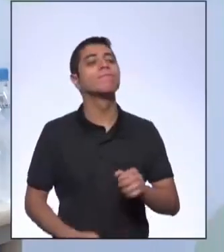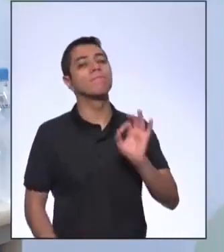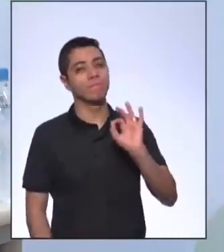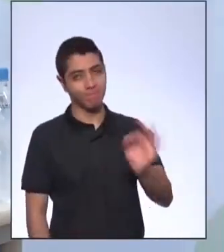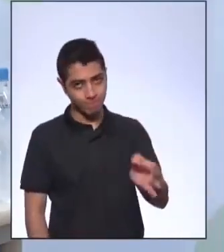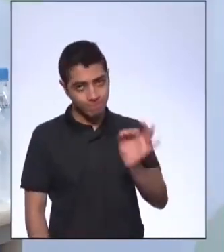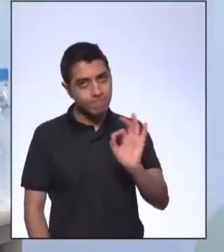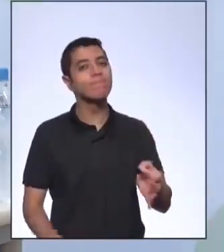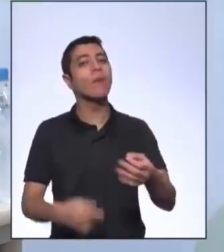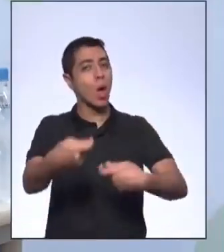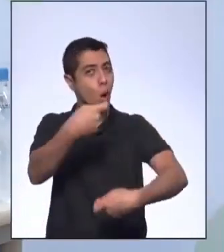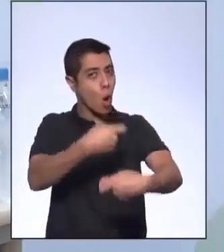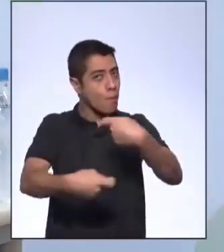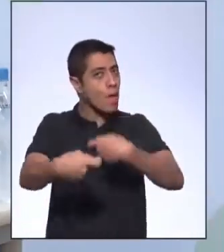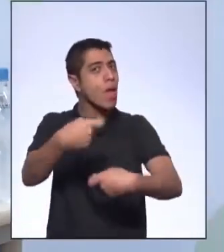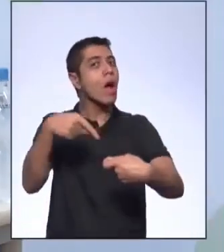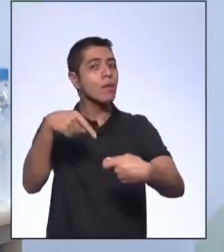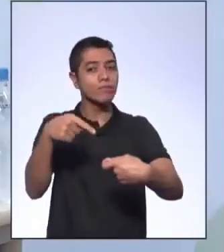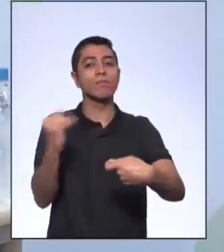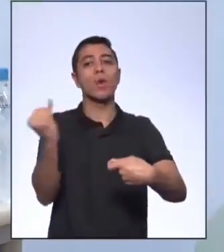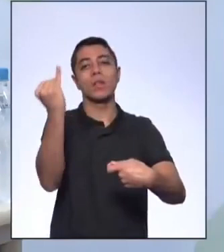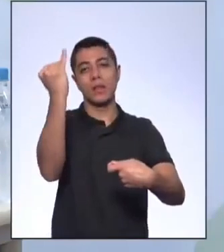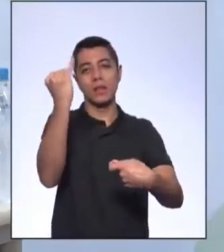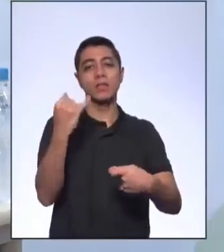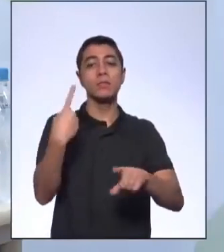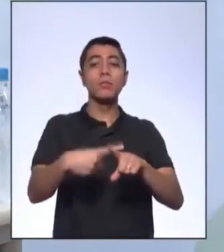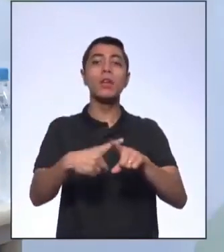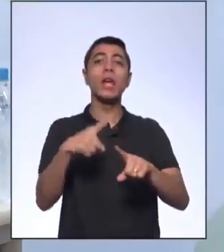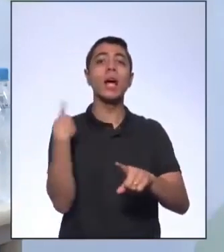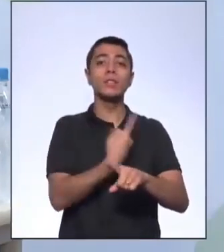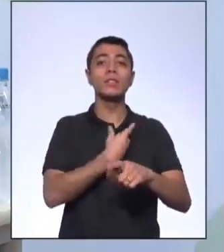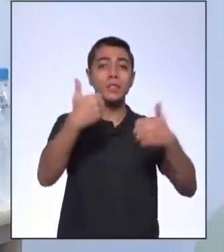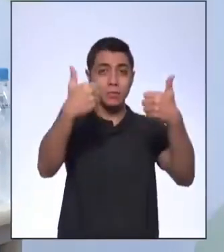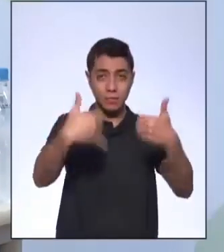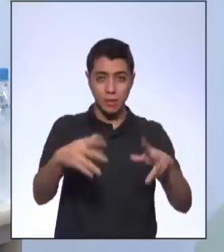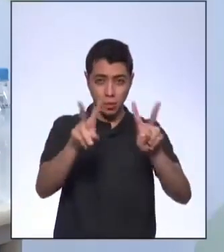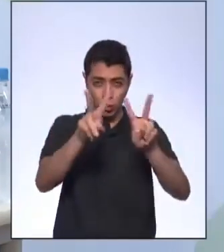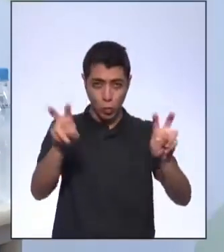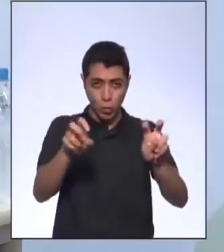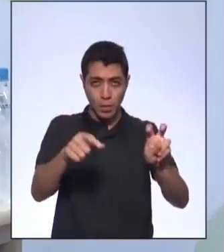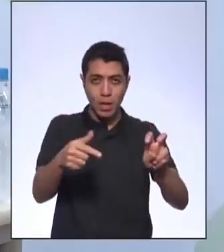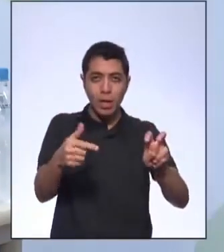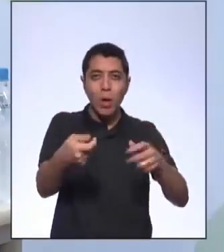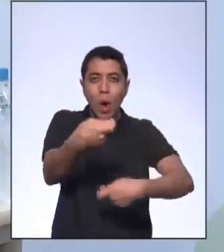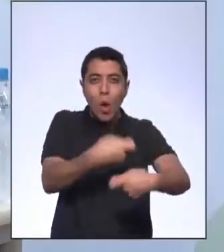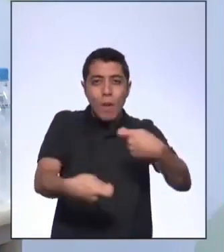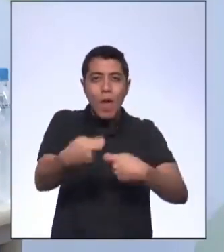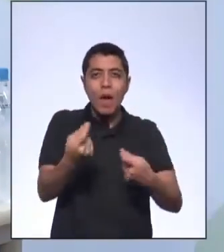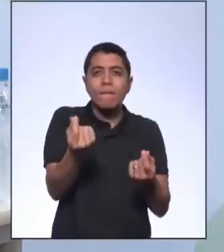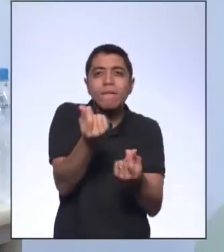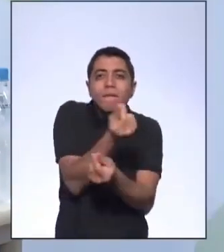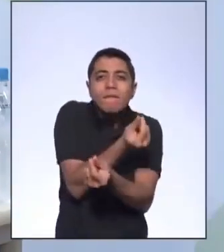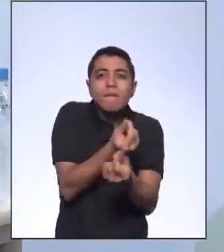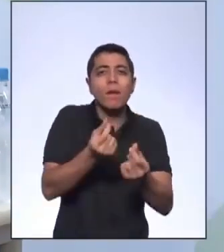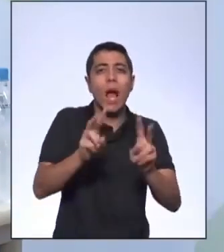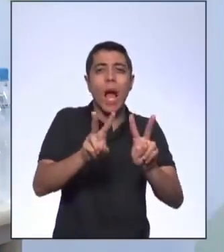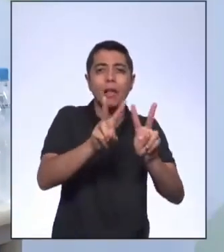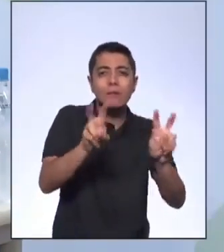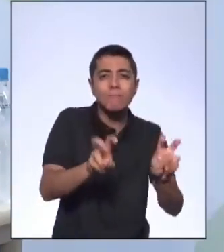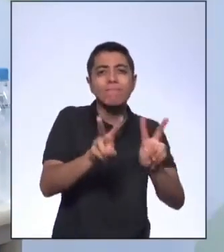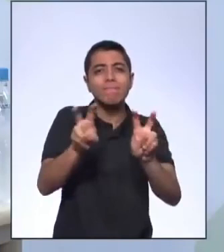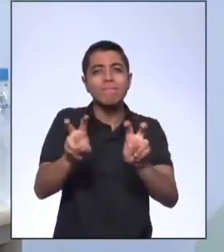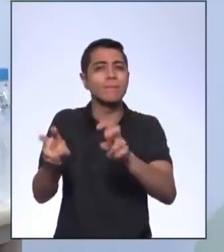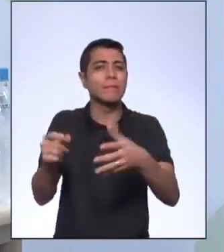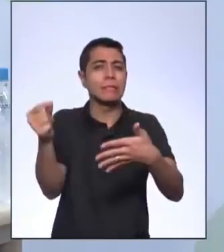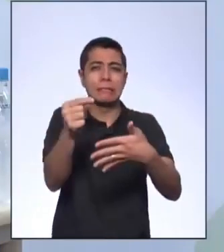mais significativos né porque quando a gente fala em economia a gente abrange vários aspectos ou a gente sabe que São Paulo tem